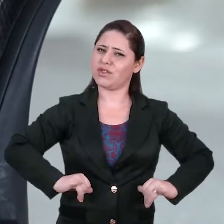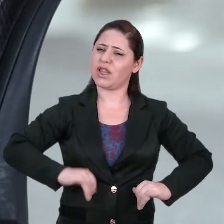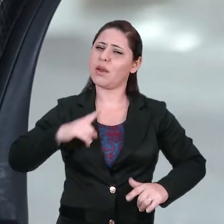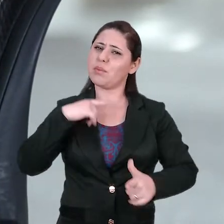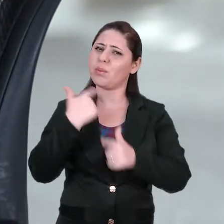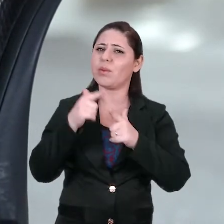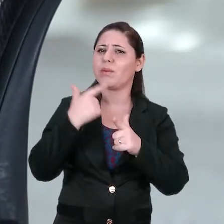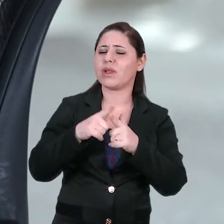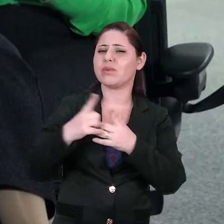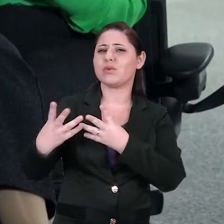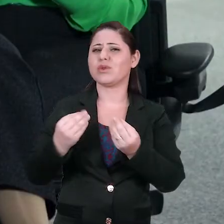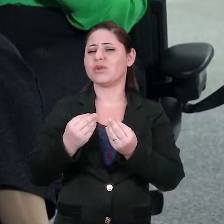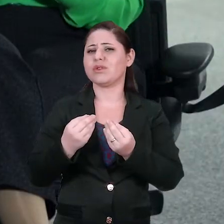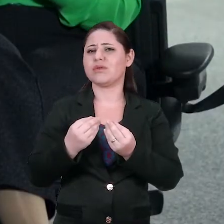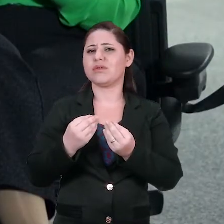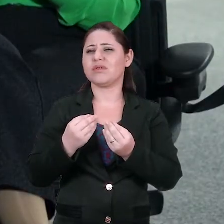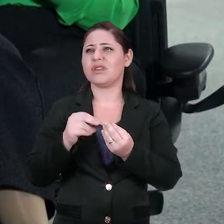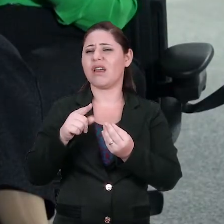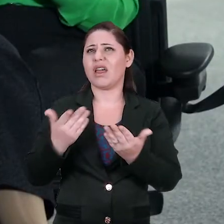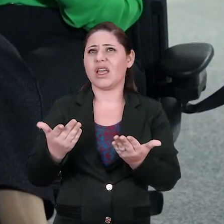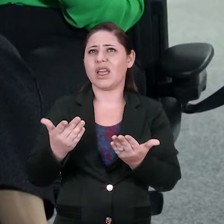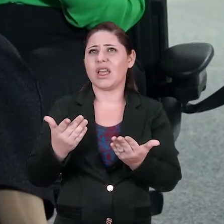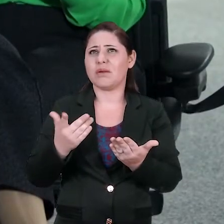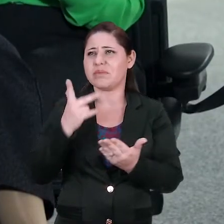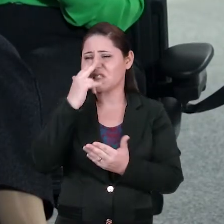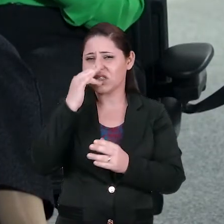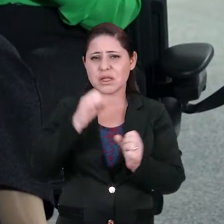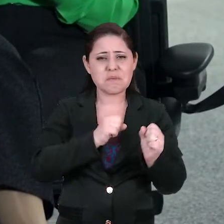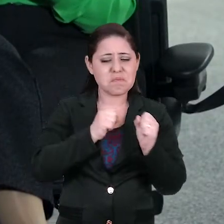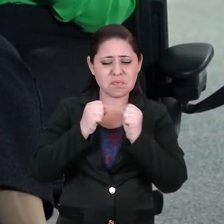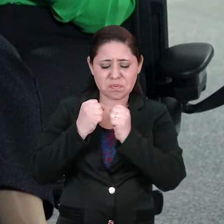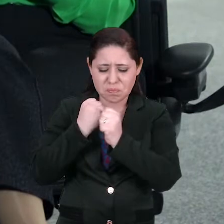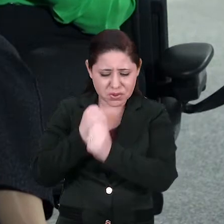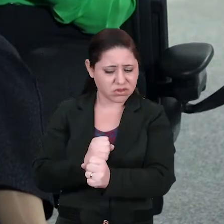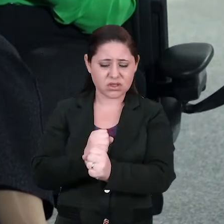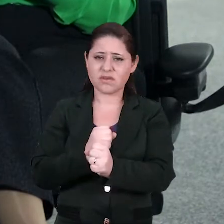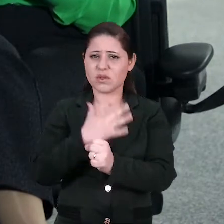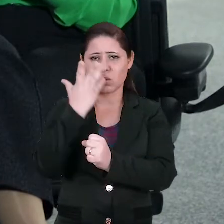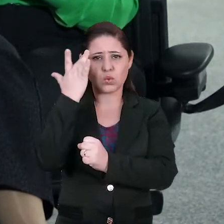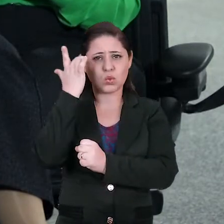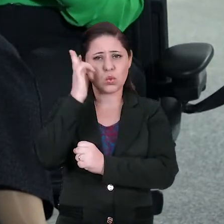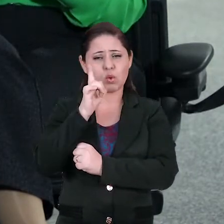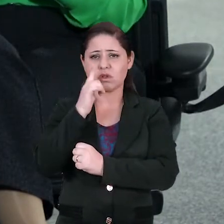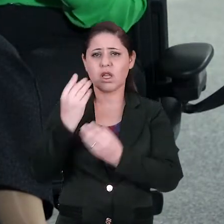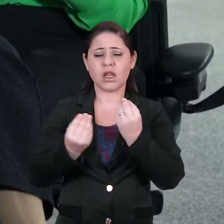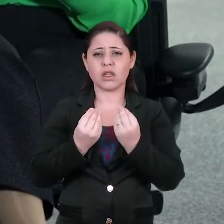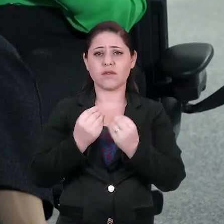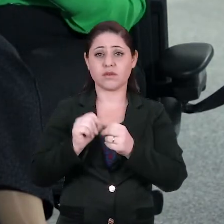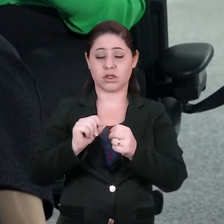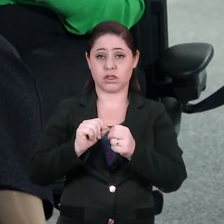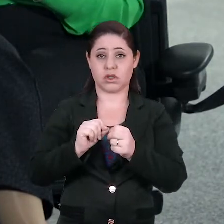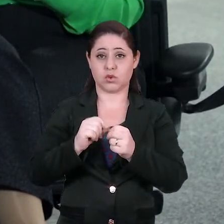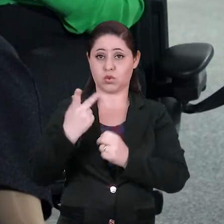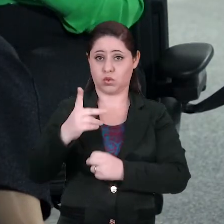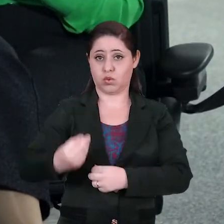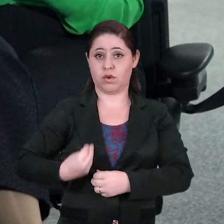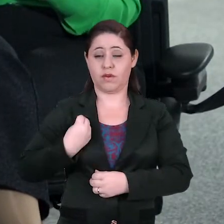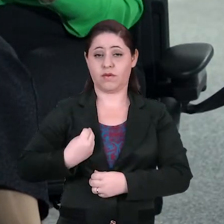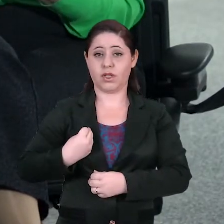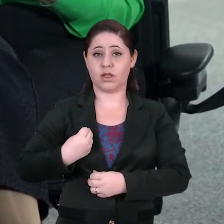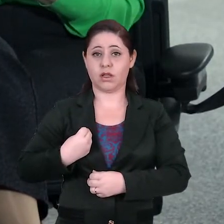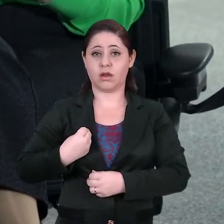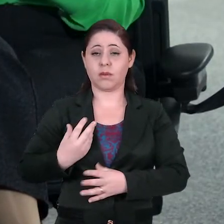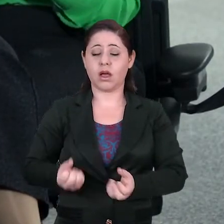tantos problemas, Benhur, e é impossível que você não faça da sua vida ser